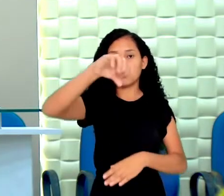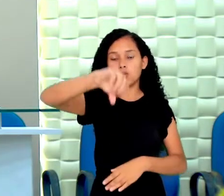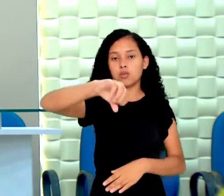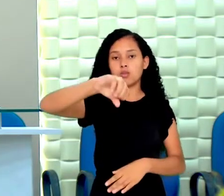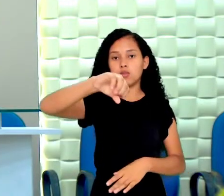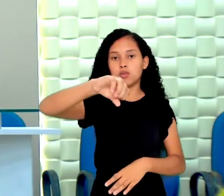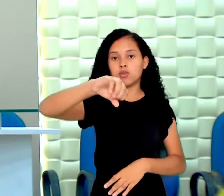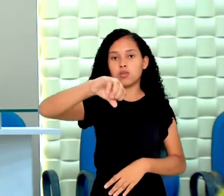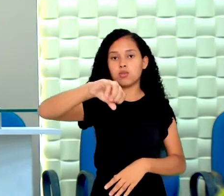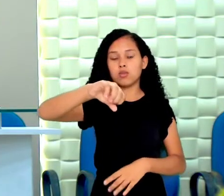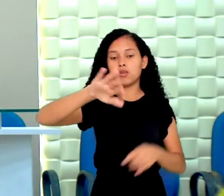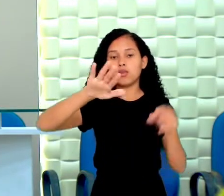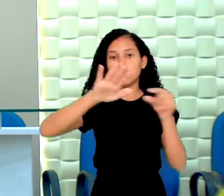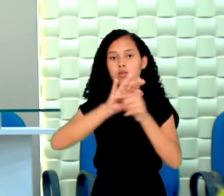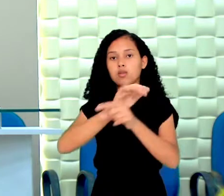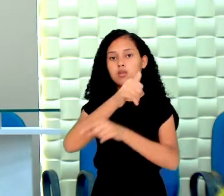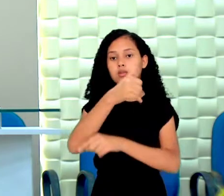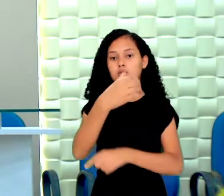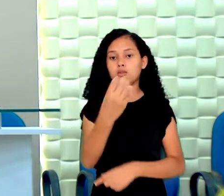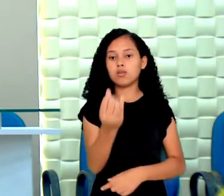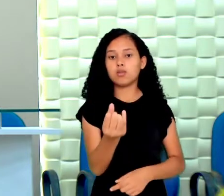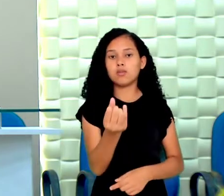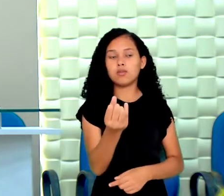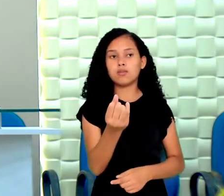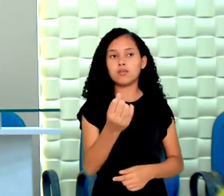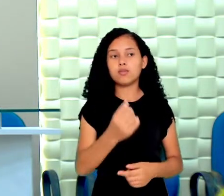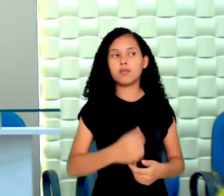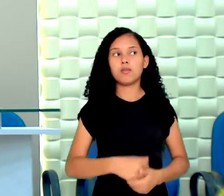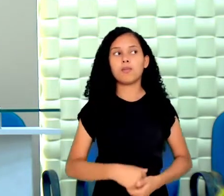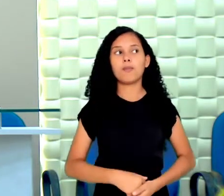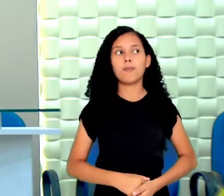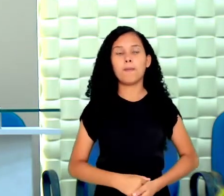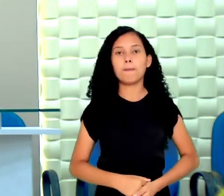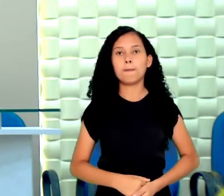a partir do versículo 16.